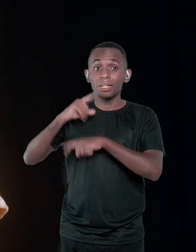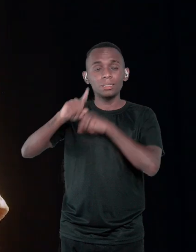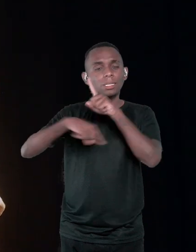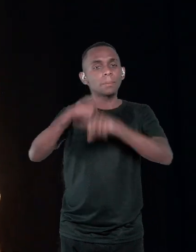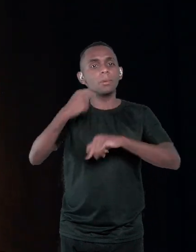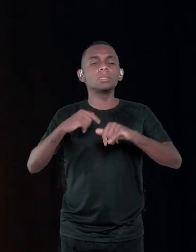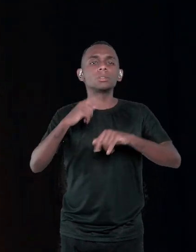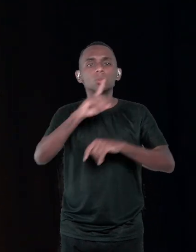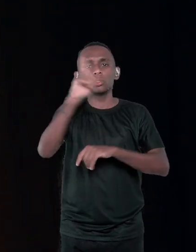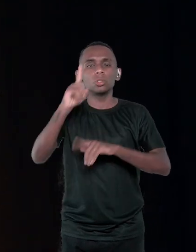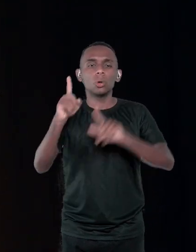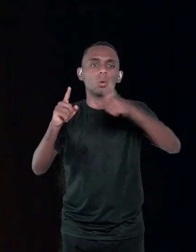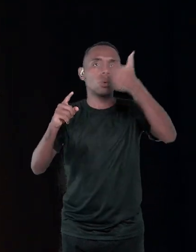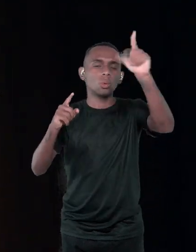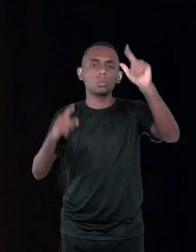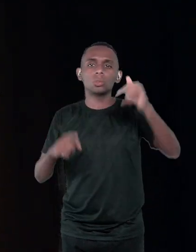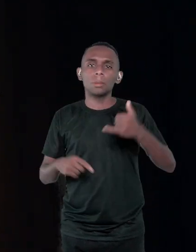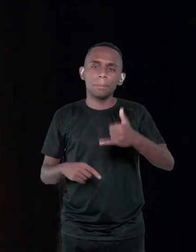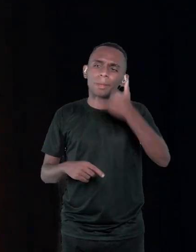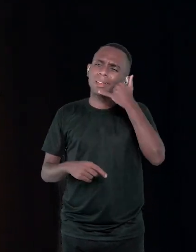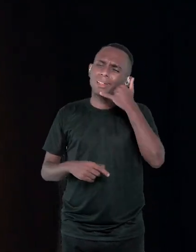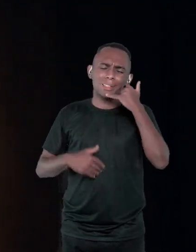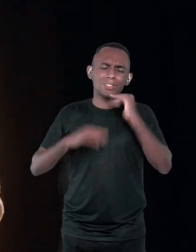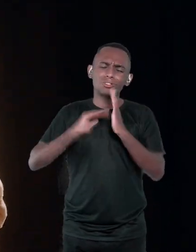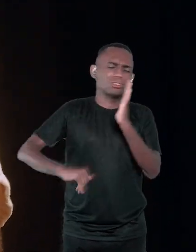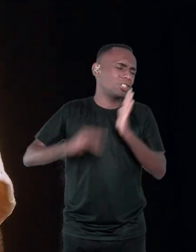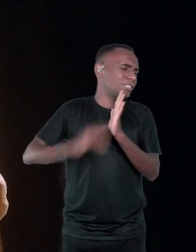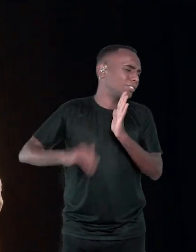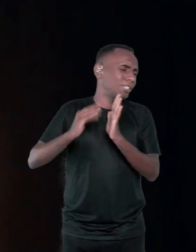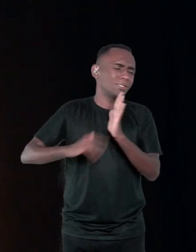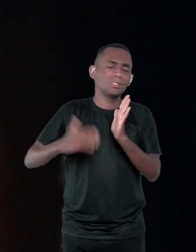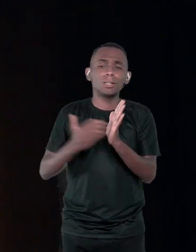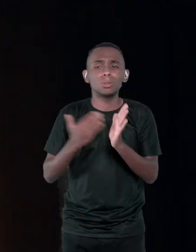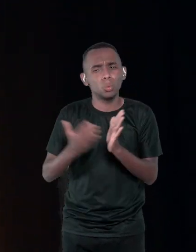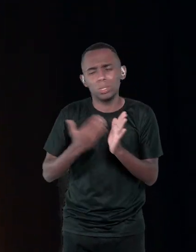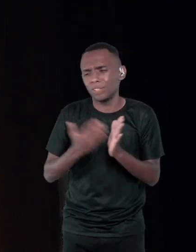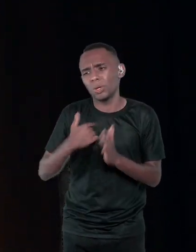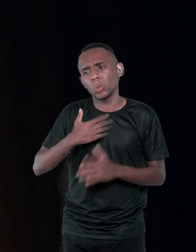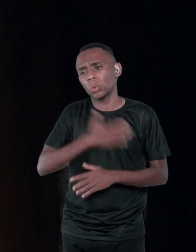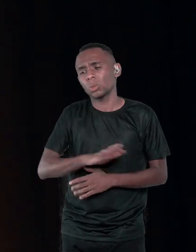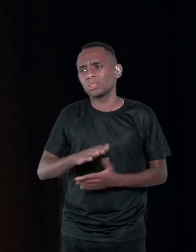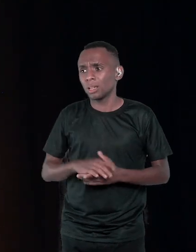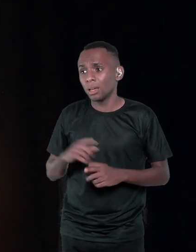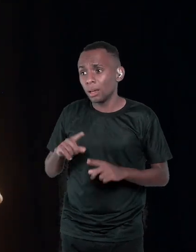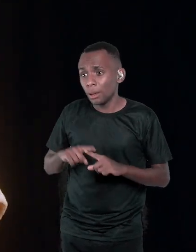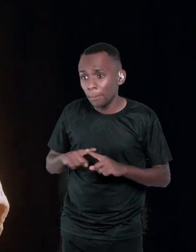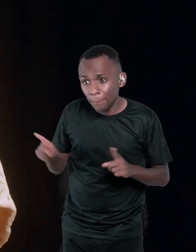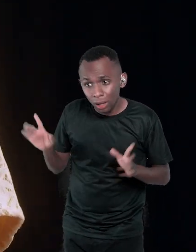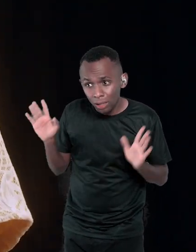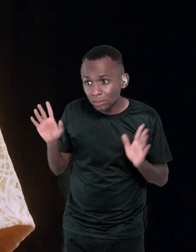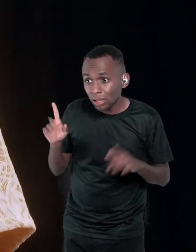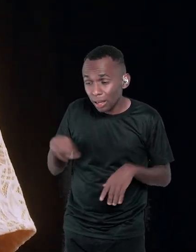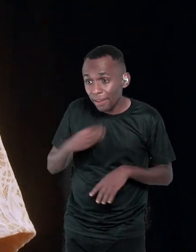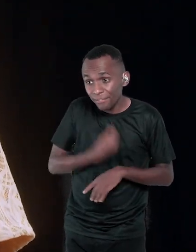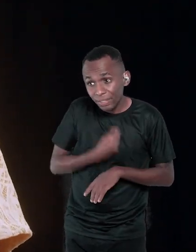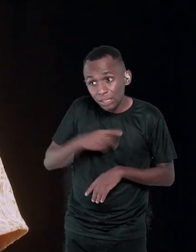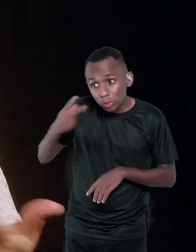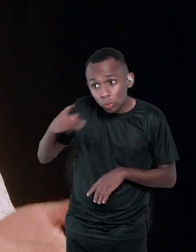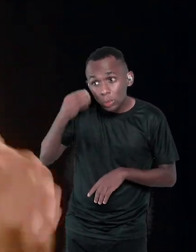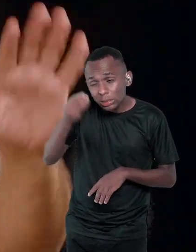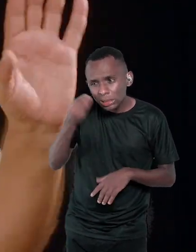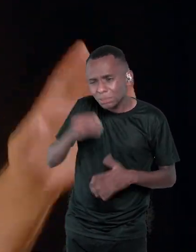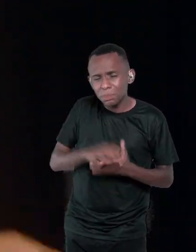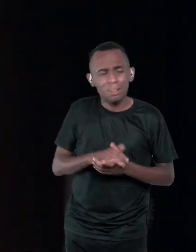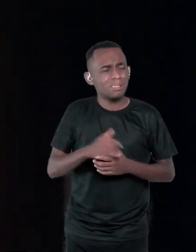ela. Tira tudo isso do livro. Não gostei. Falei, Elza, mas isso aqui é sua história.